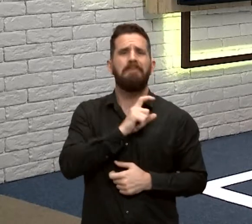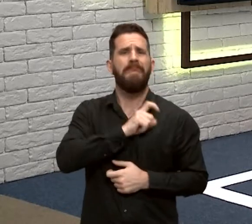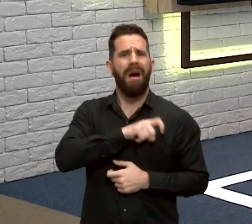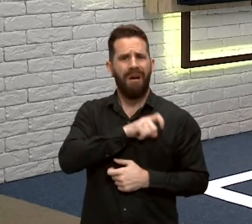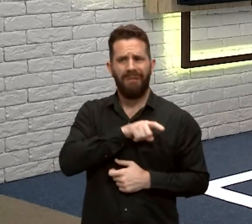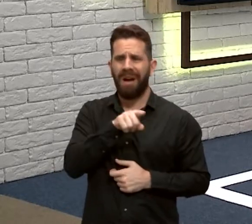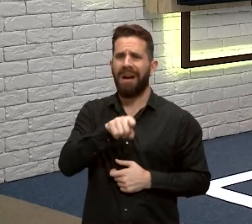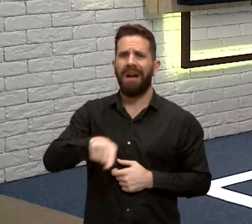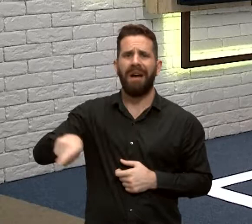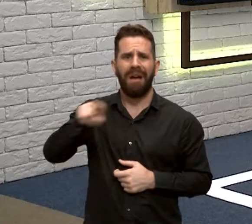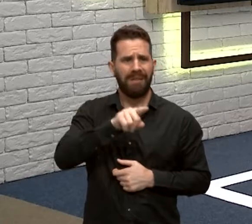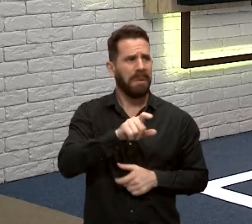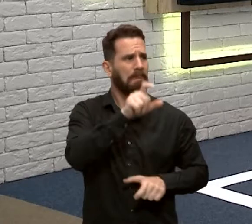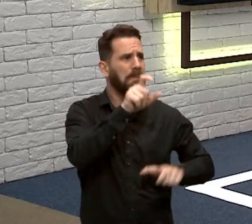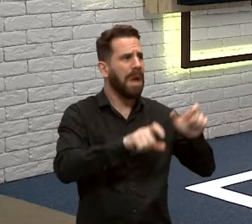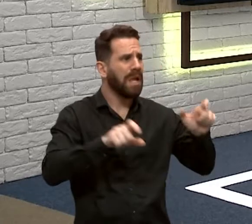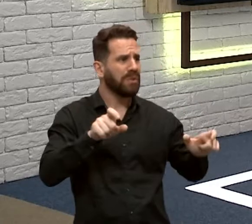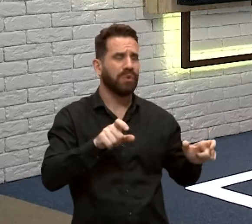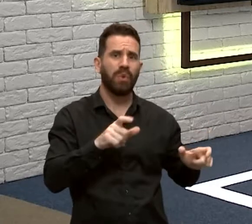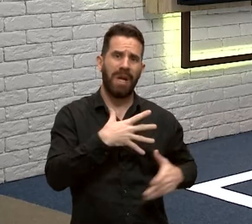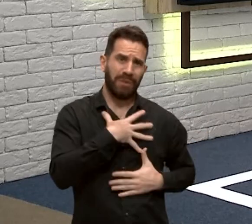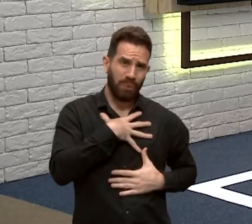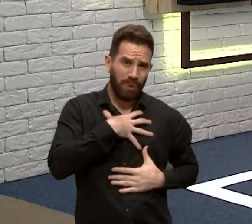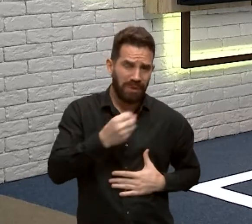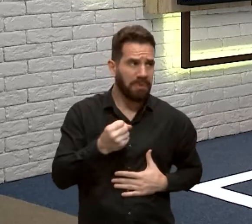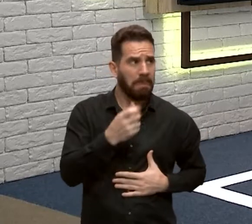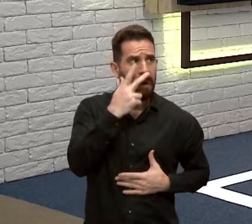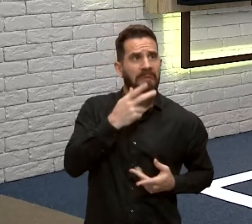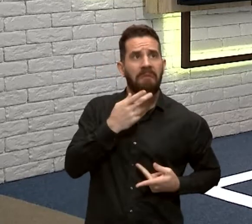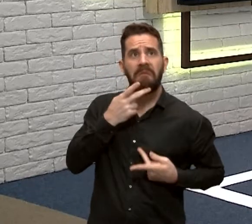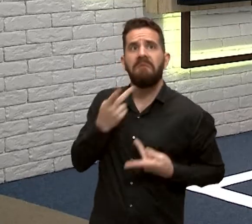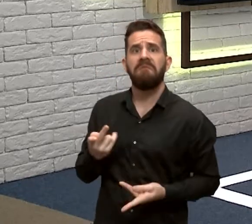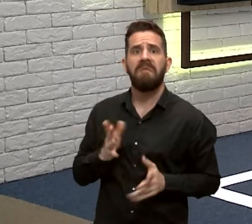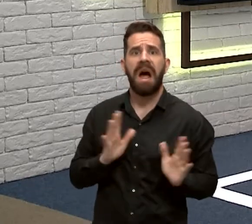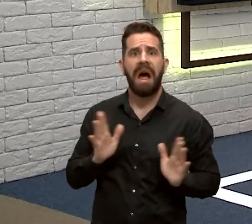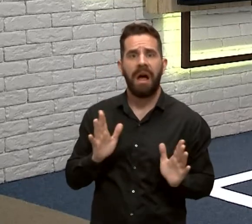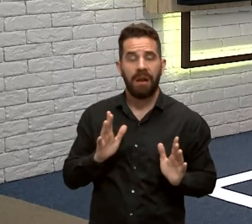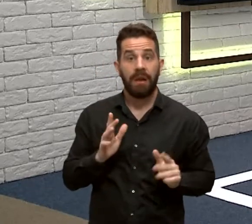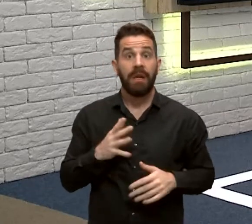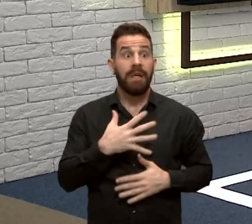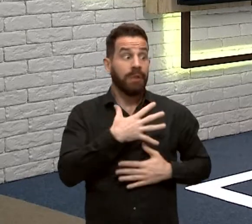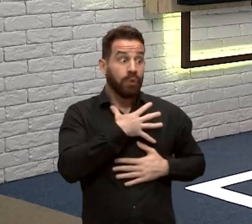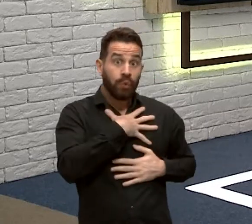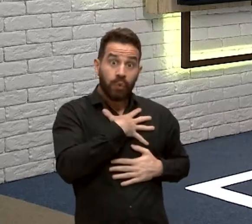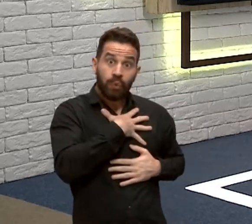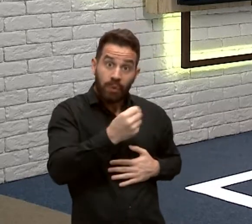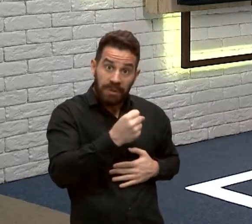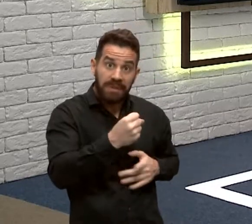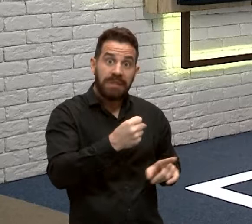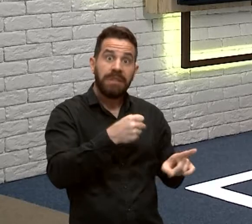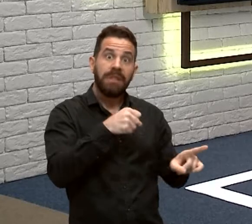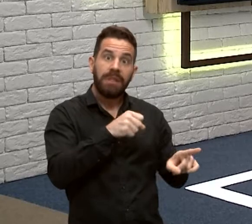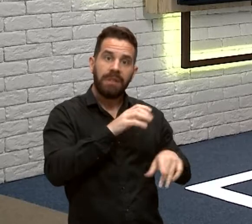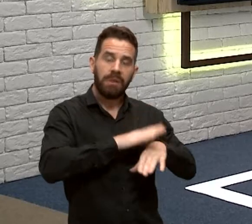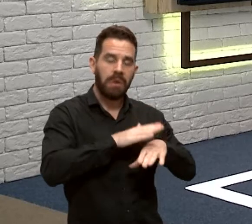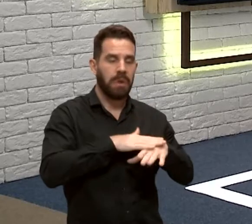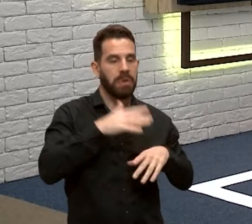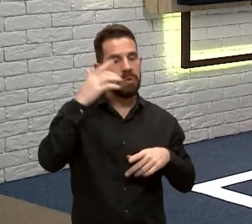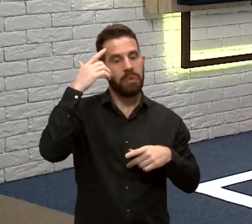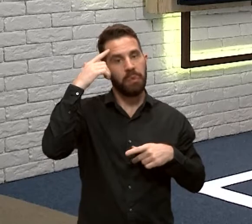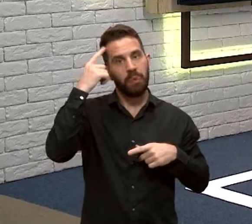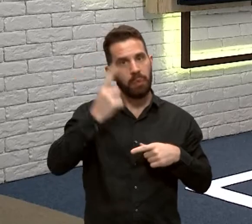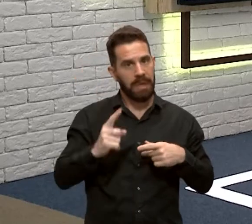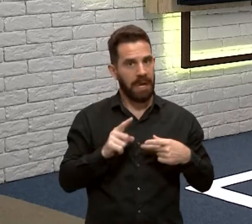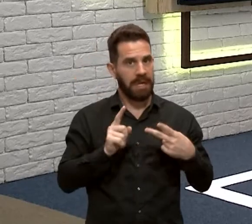o suicídio já não é, já pode ser entendido, pelo menos, não sei se a professora Célia